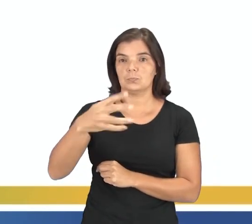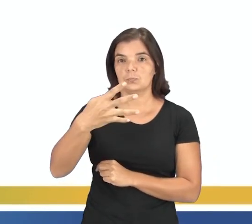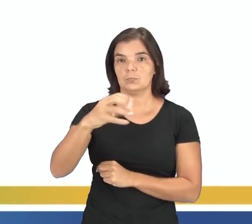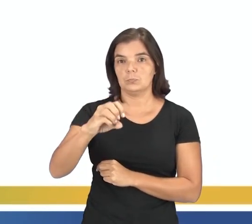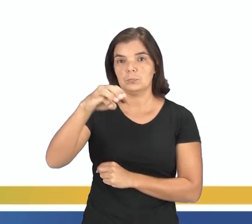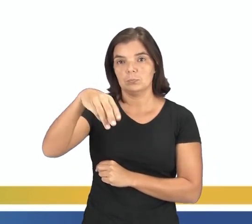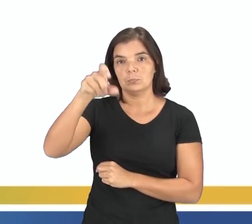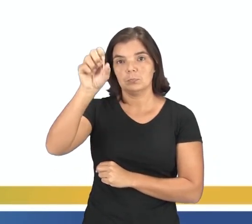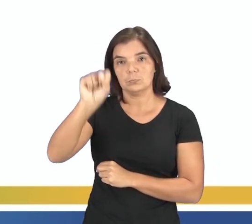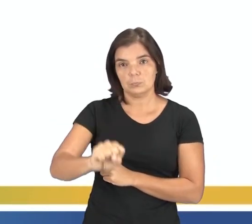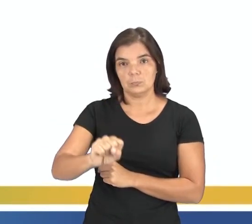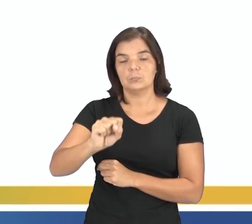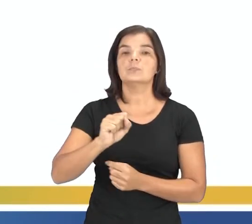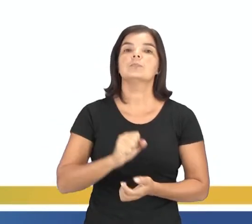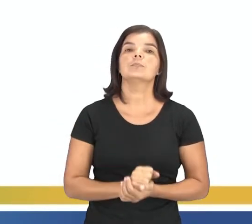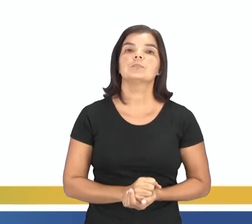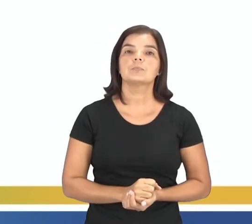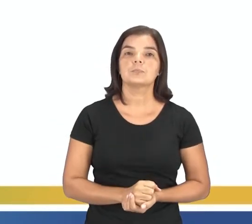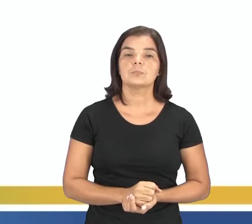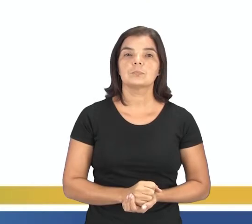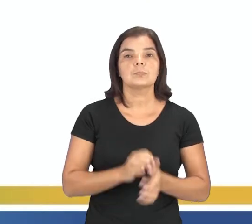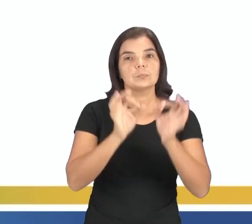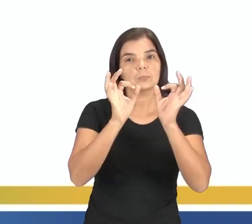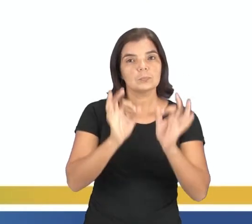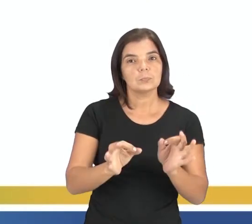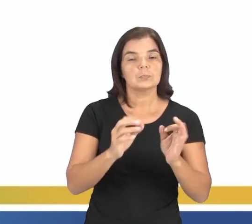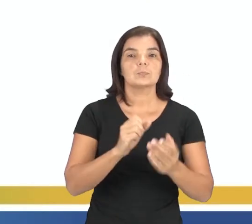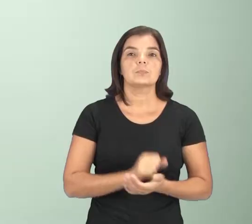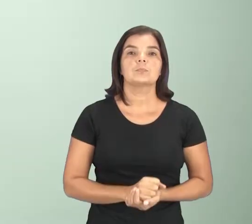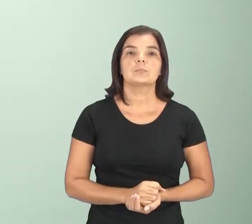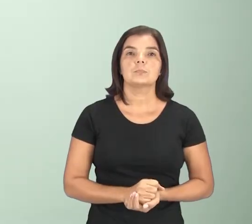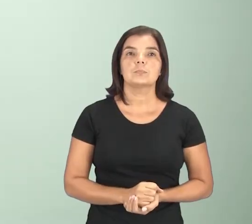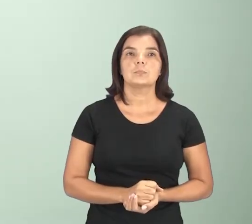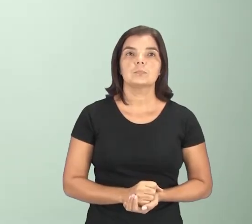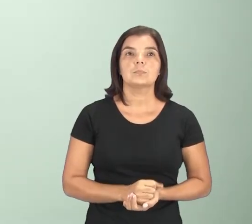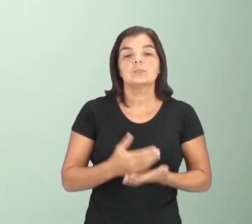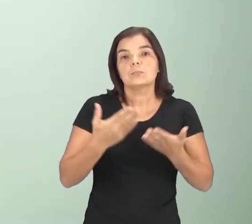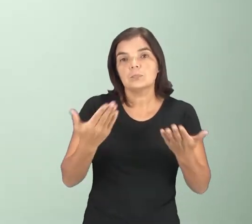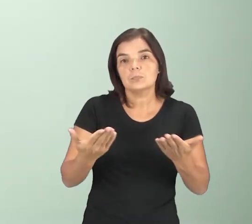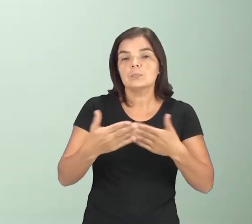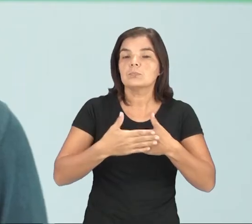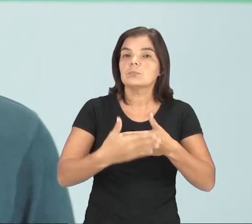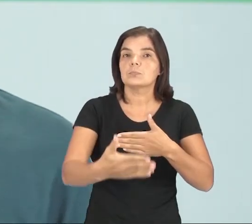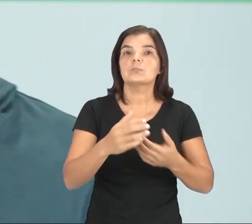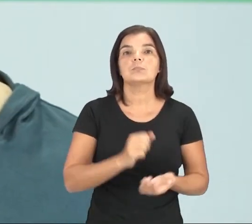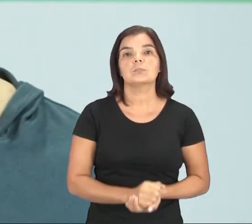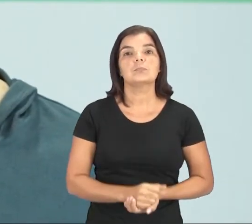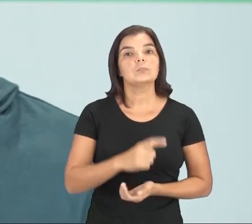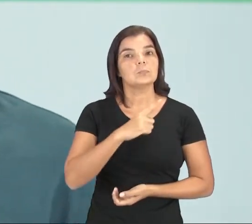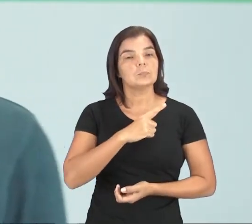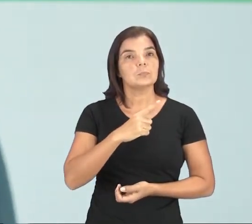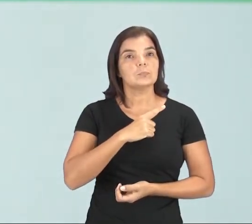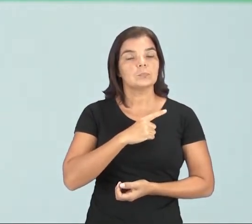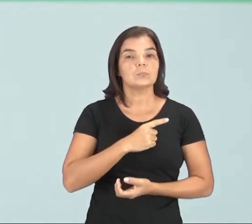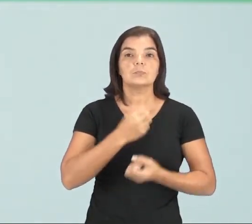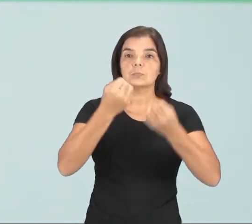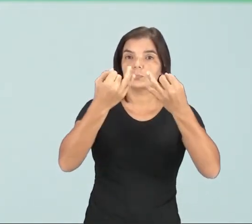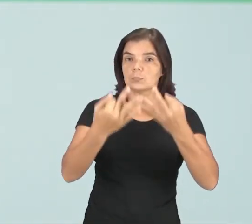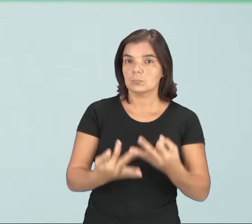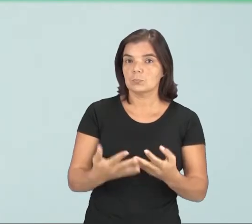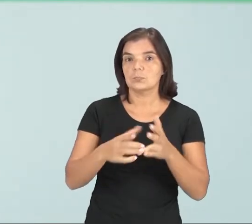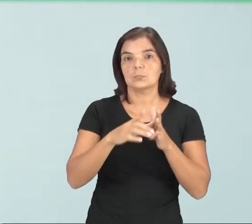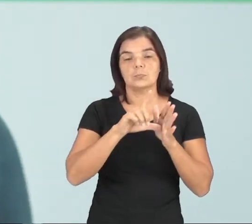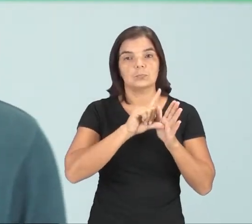0,40 metros por segundo. Certo, pessoal? Então, avançando, nós temos aí, como eu falei para